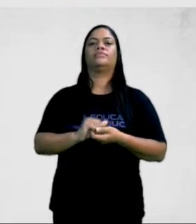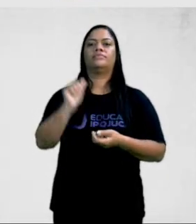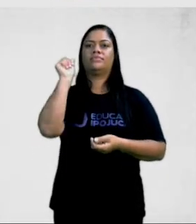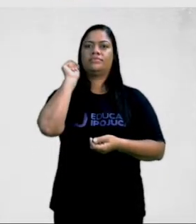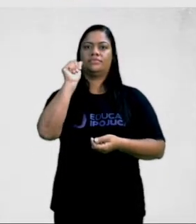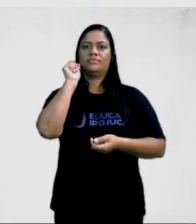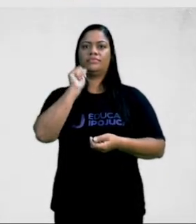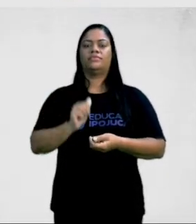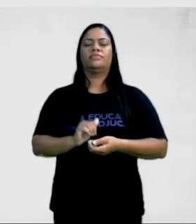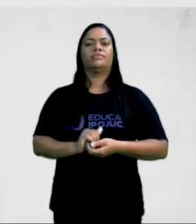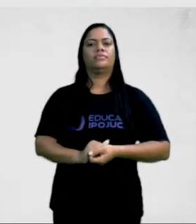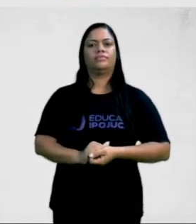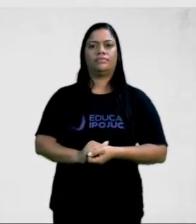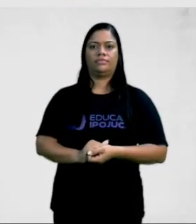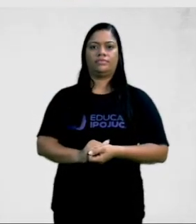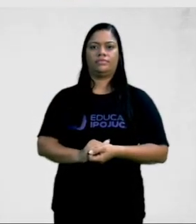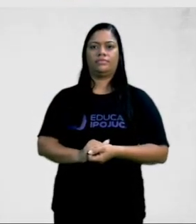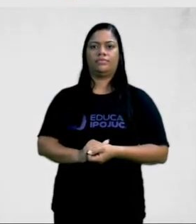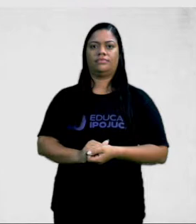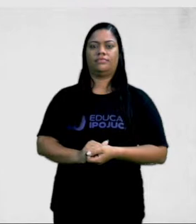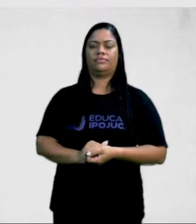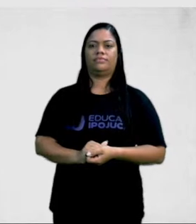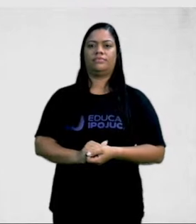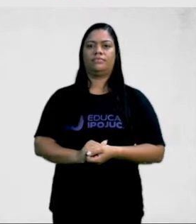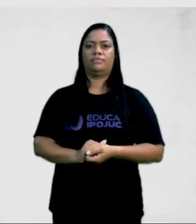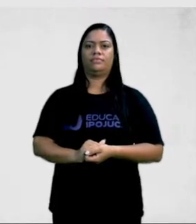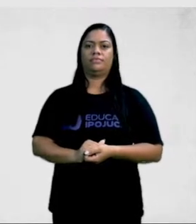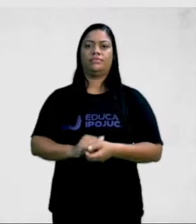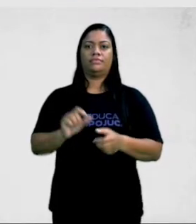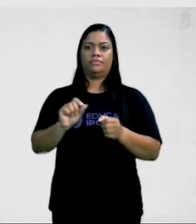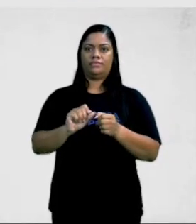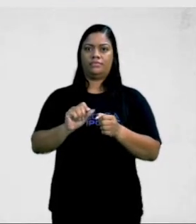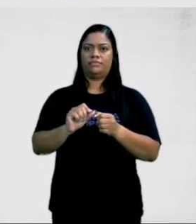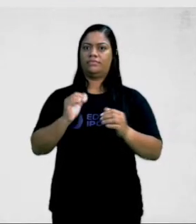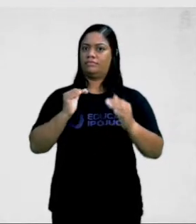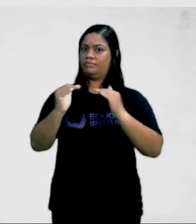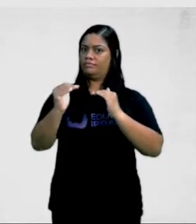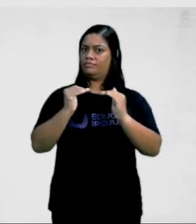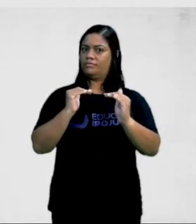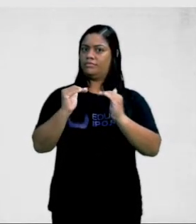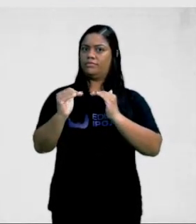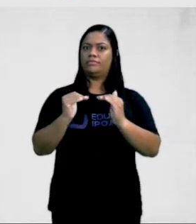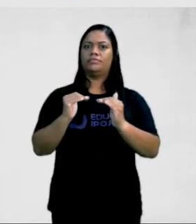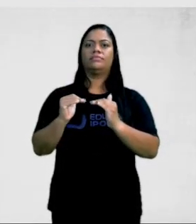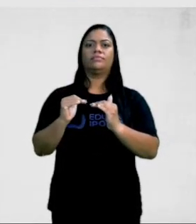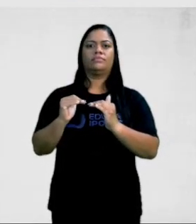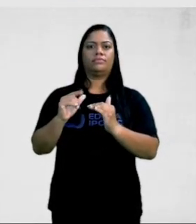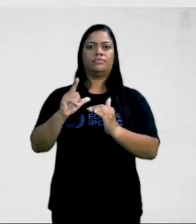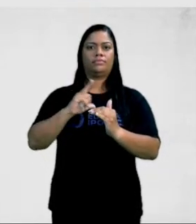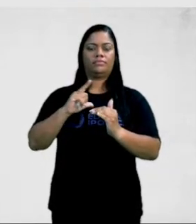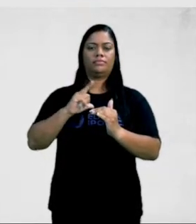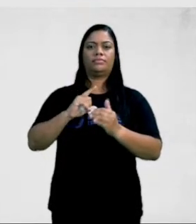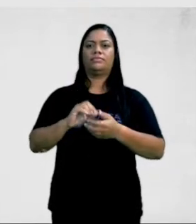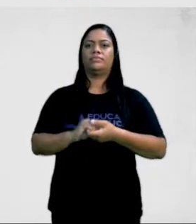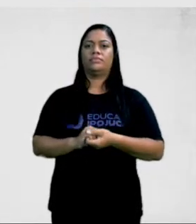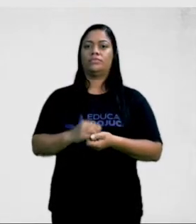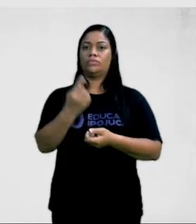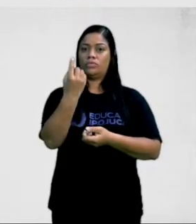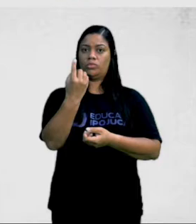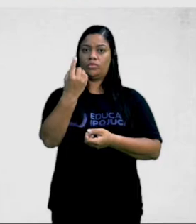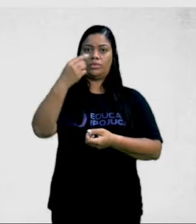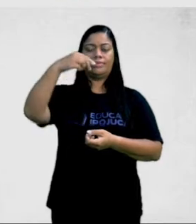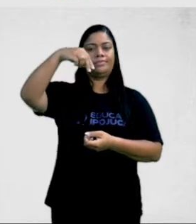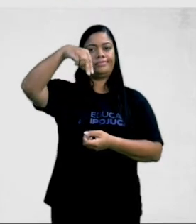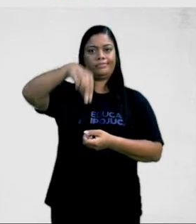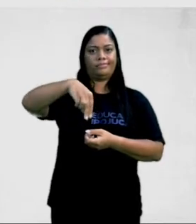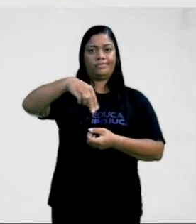da nossa tela, né? Ela vai estar ali fazendo uma atividade onde eu tenho uma ginasta no solo,